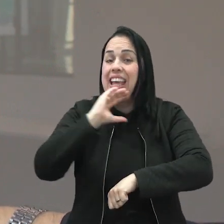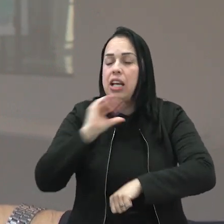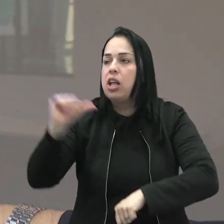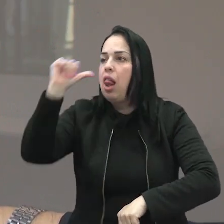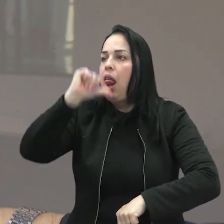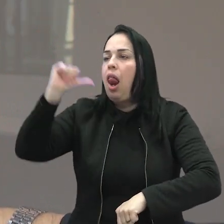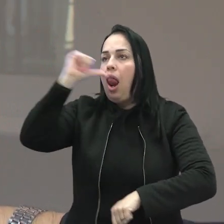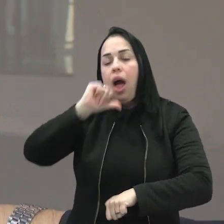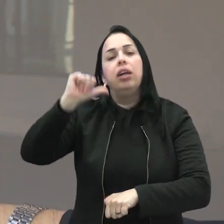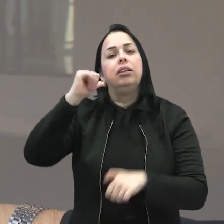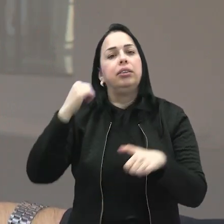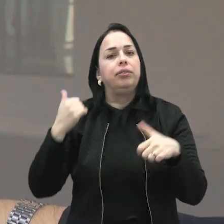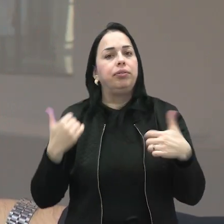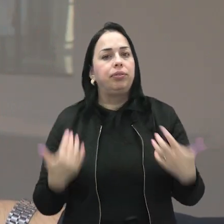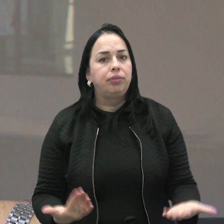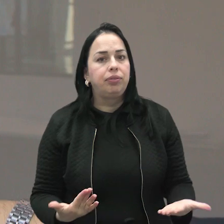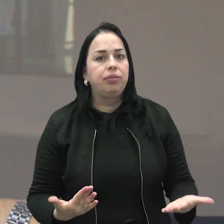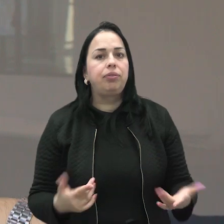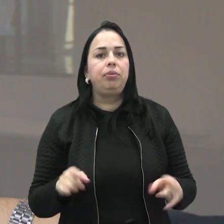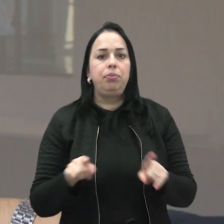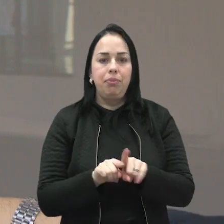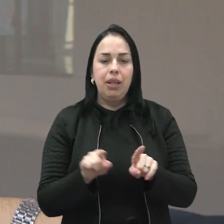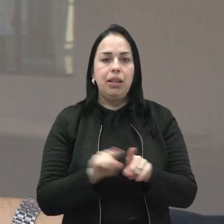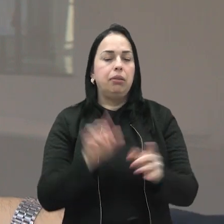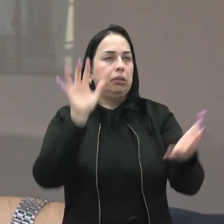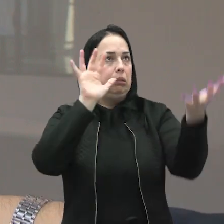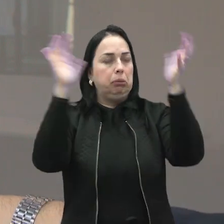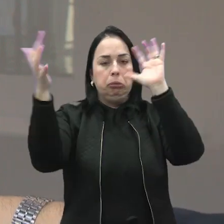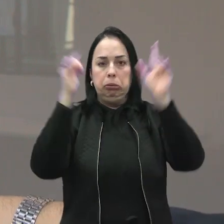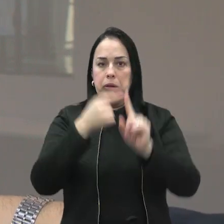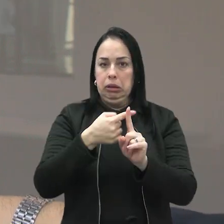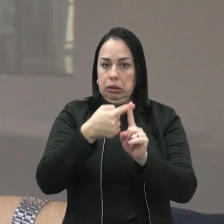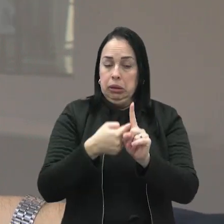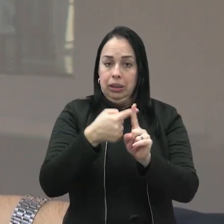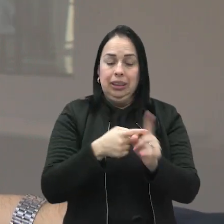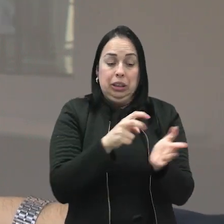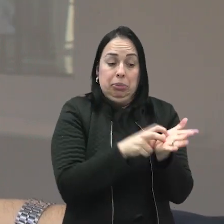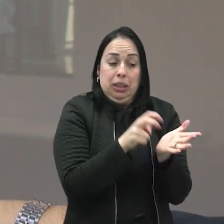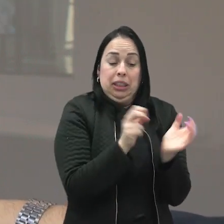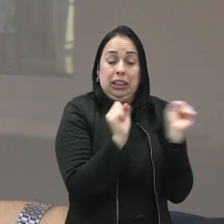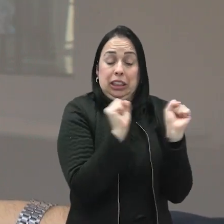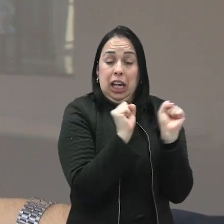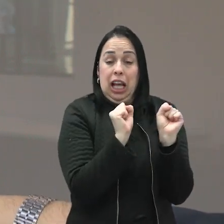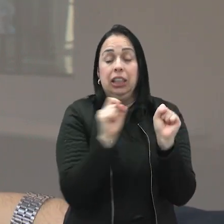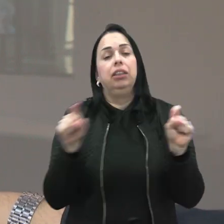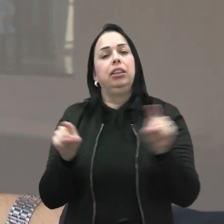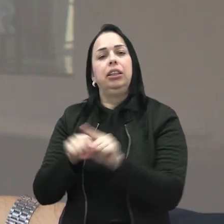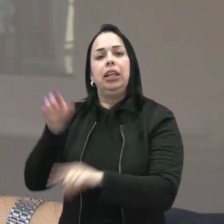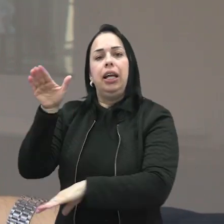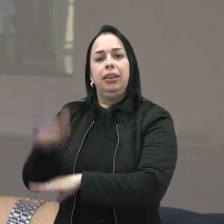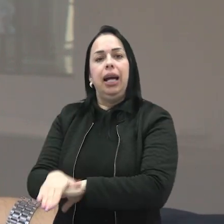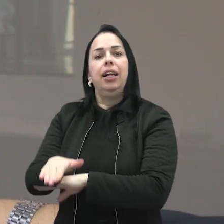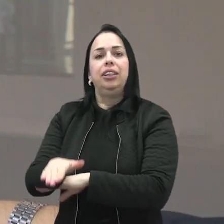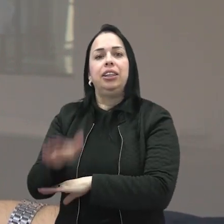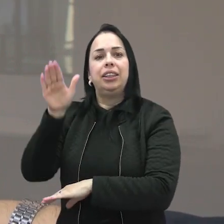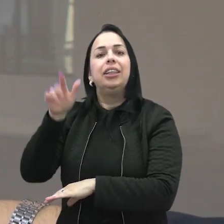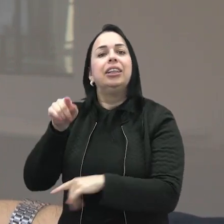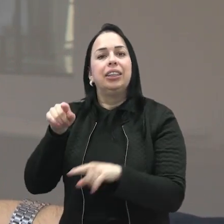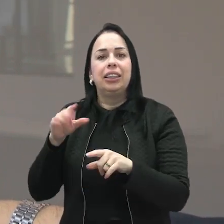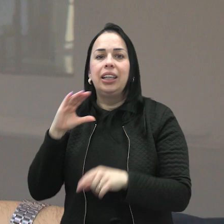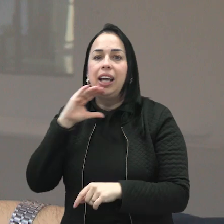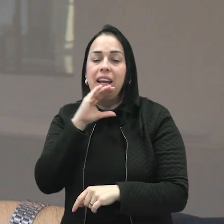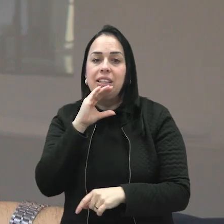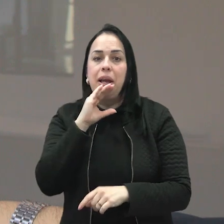dia, porque essa umidade está bem baixa. E outras sobre as variabilidades da temperatura. Manhã começa muito gelada e tarde muito quente. Isso é um